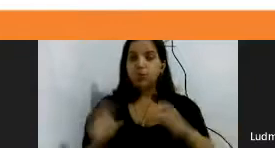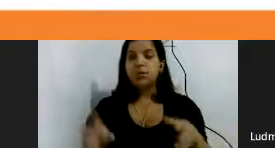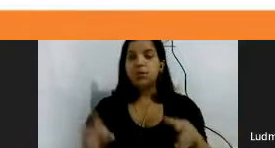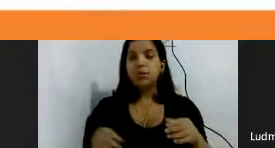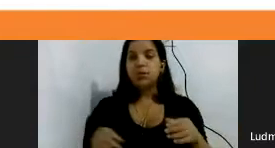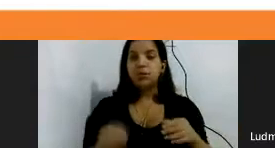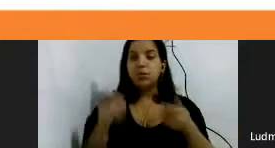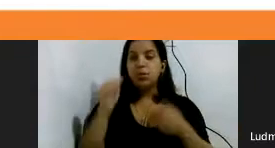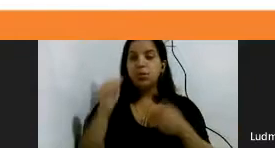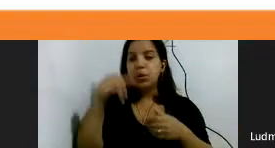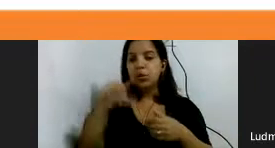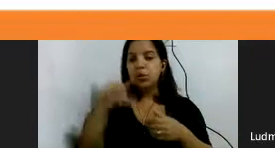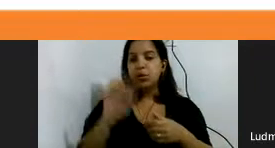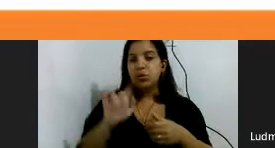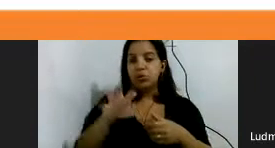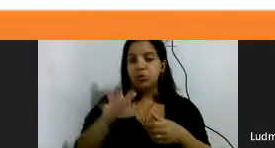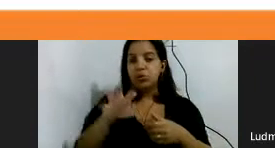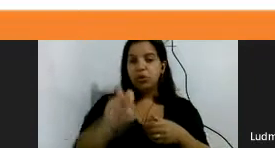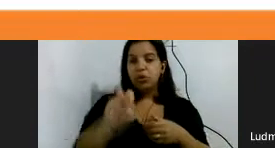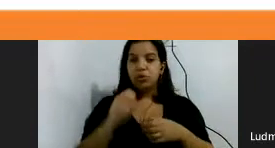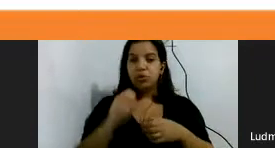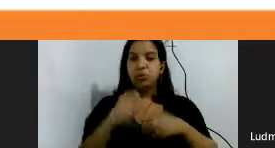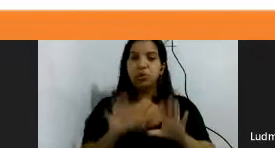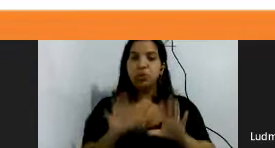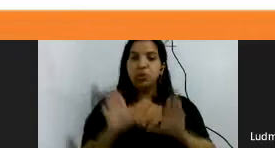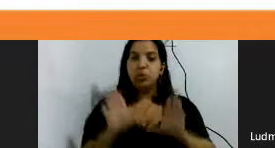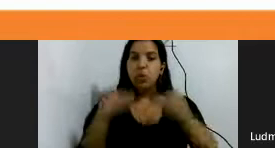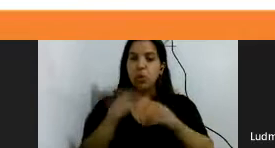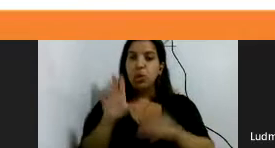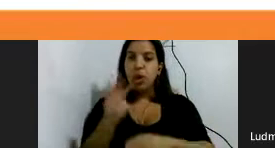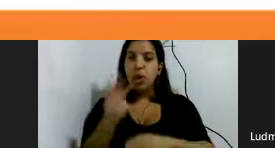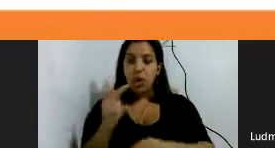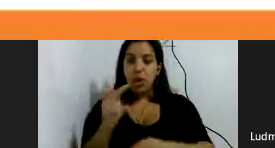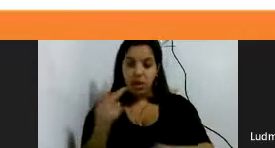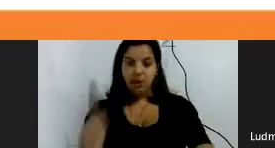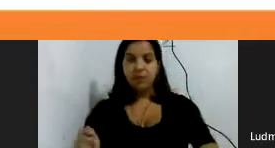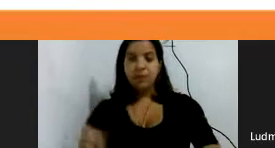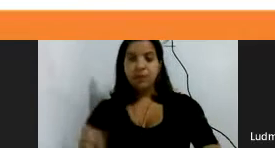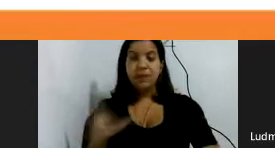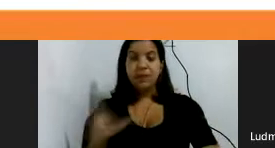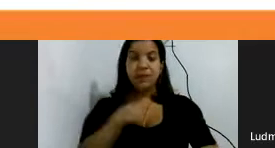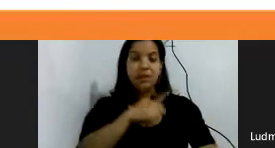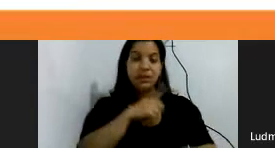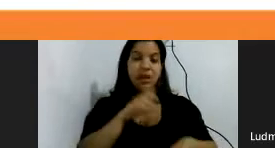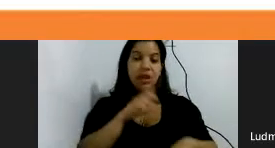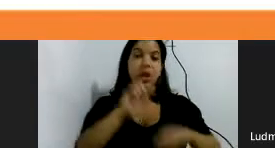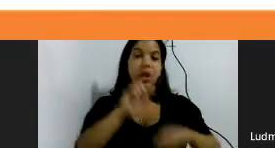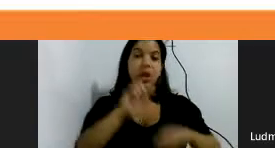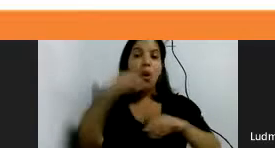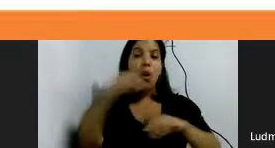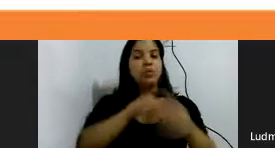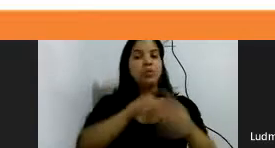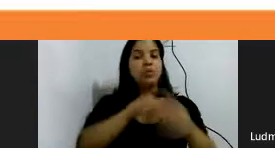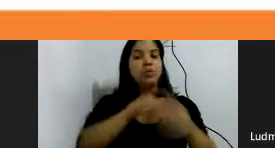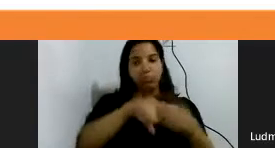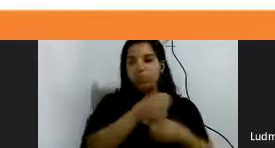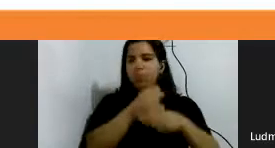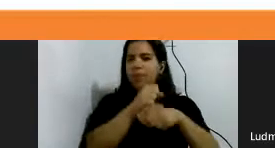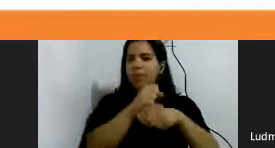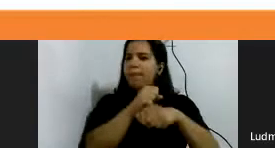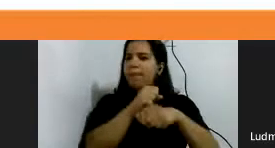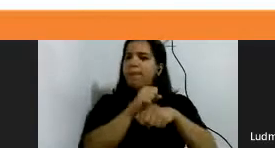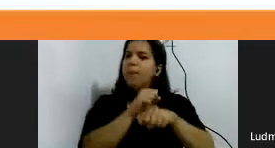do antígeno lá na substância H. E com isso a gente tem mais uma alteração que possa